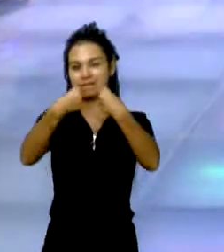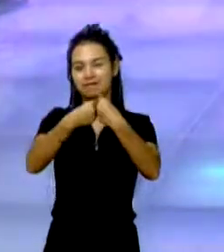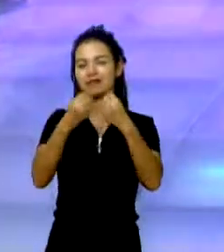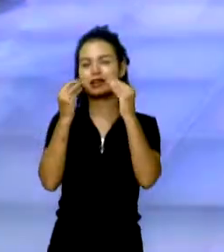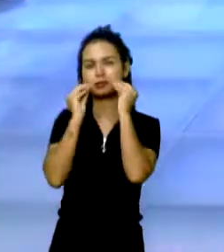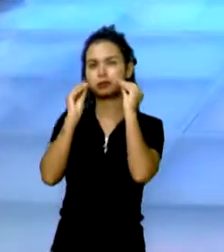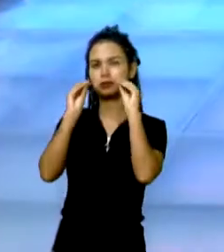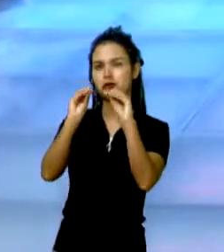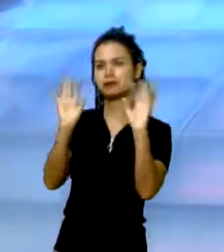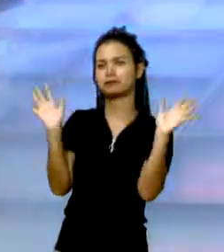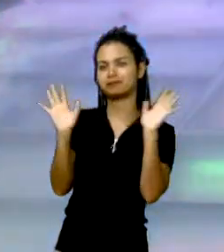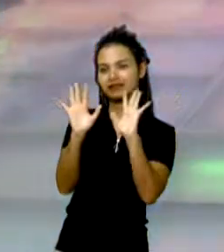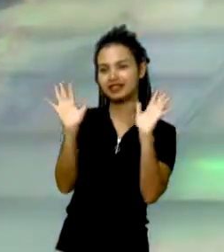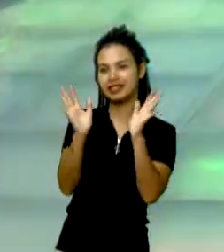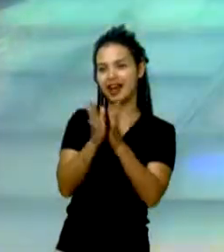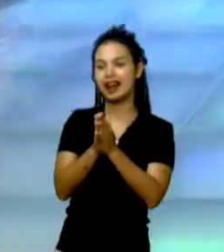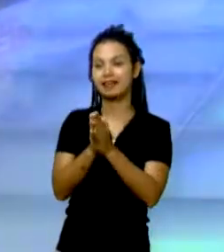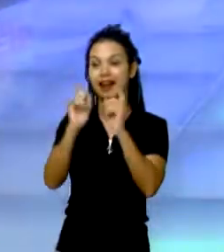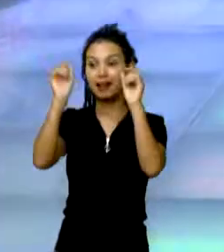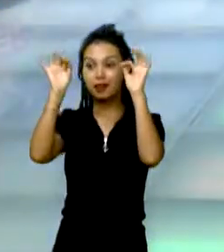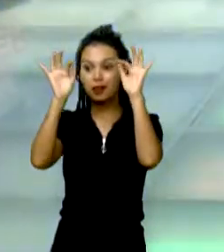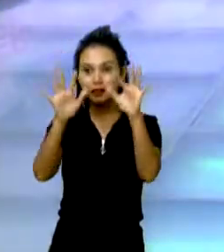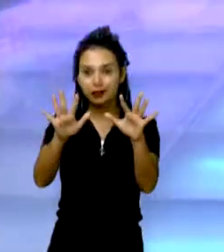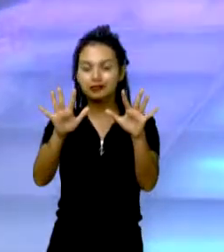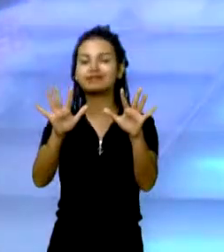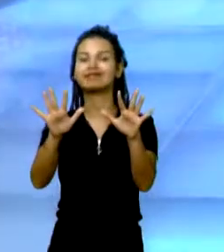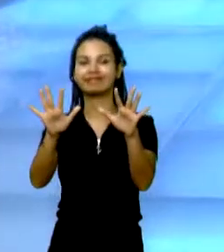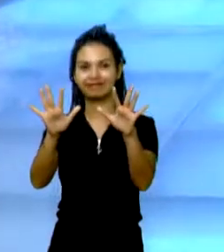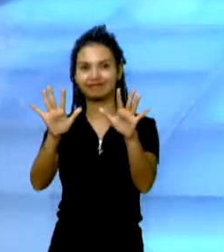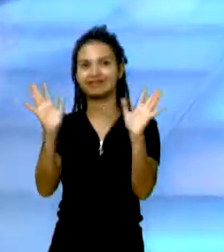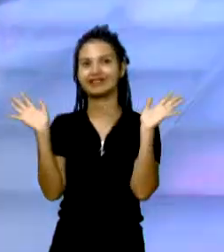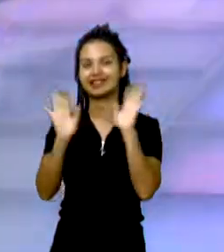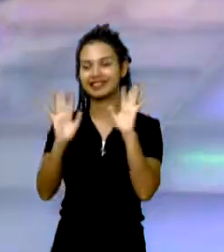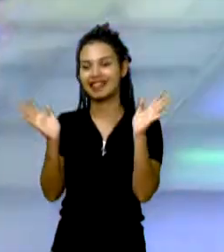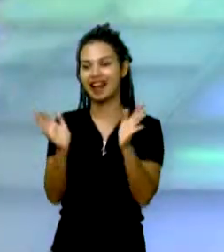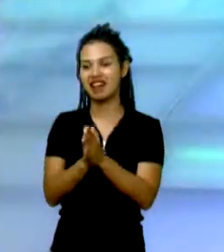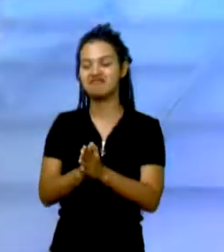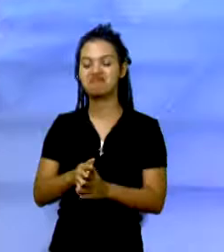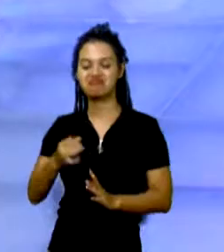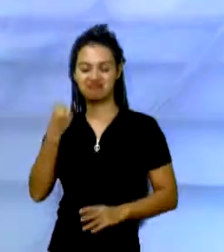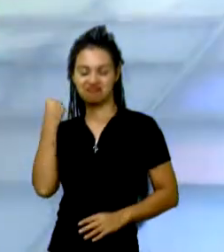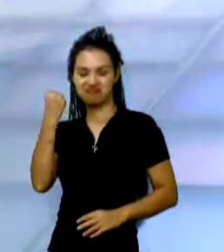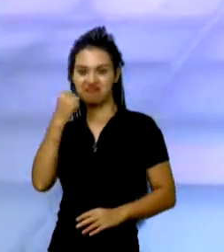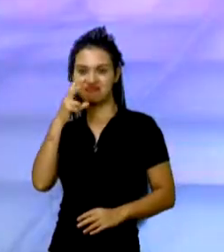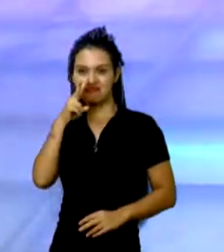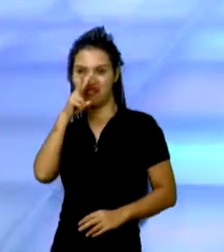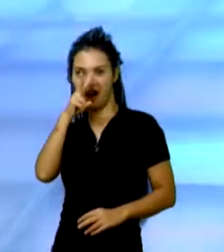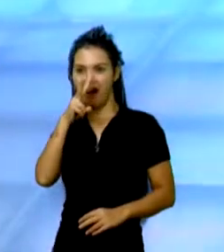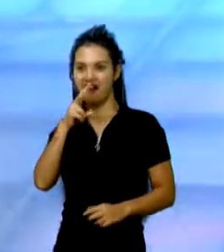Beijo, tchau, tudo gente. Tudo de luz obrigado. Pra ti, tá? Amém, te receber. Amém, aqui. Obrigado. Poderosa, hein, gente? Que é